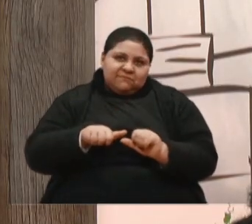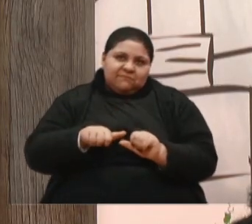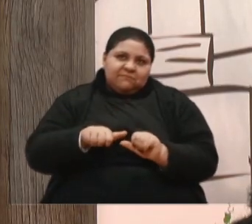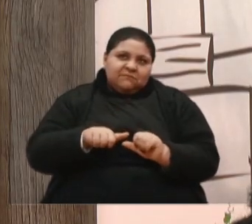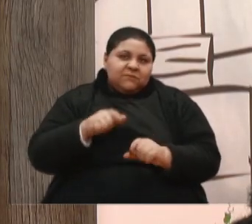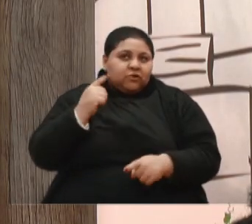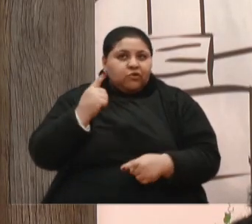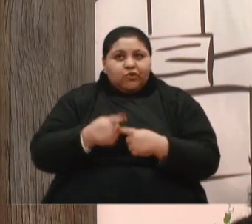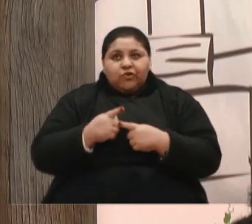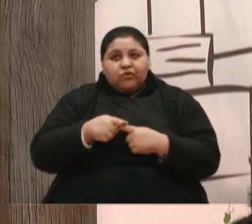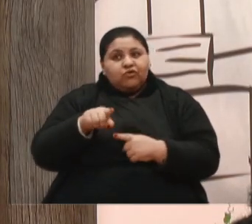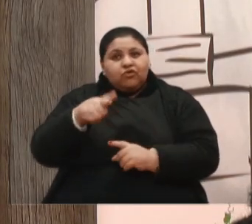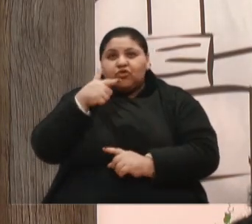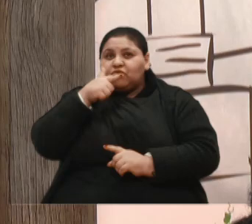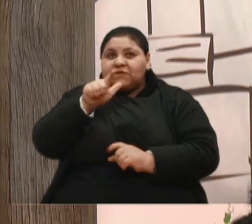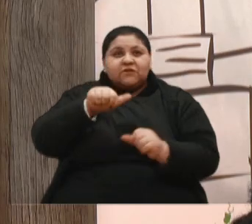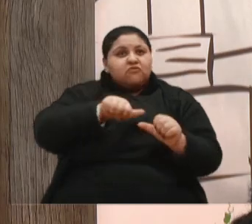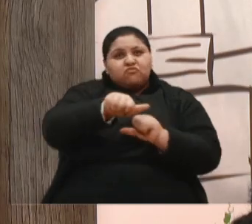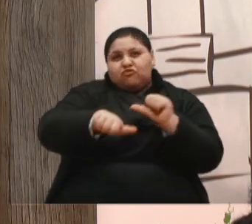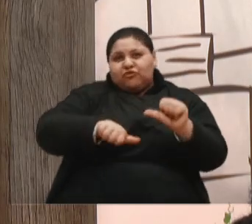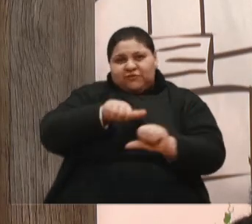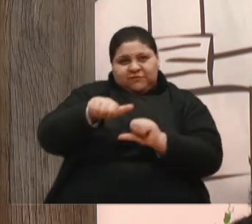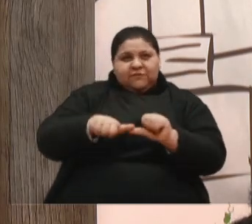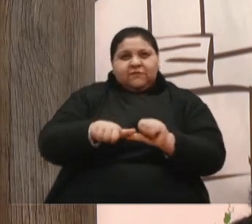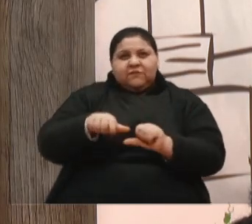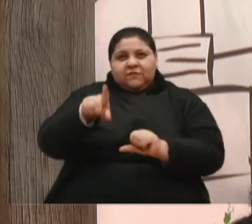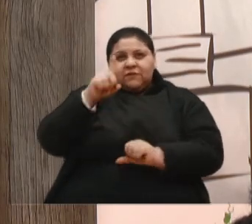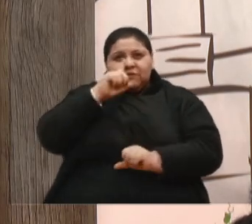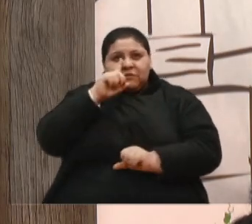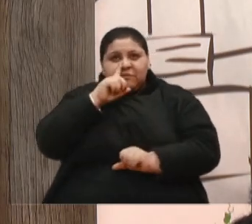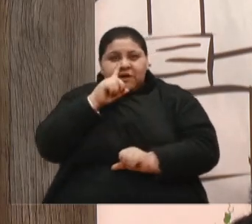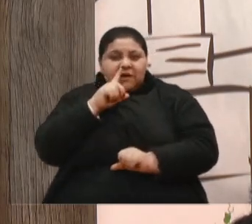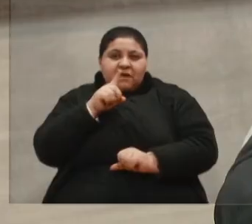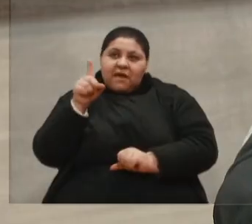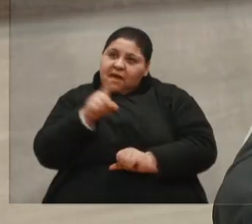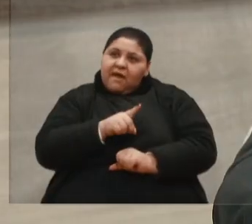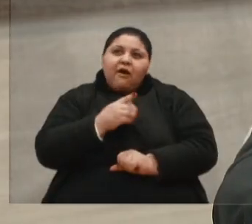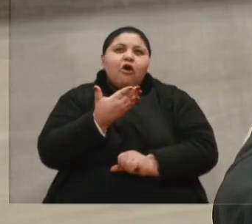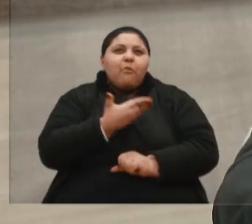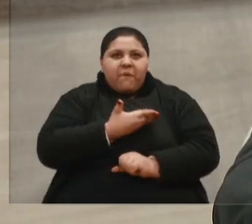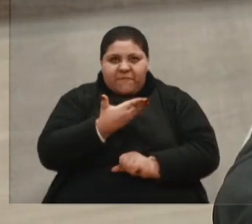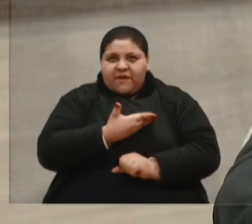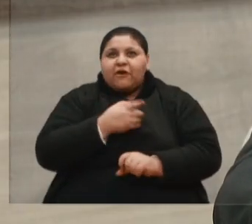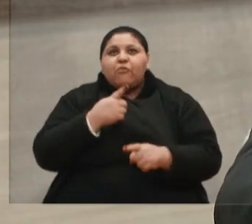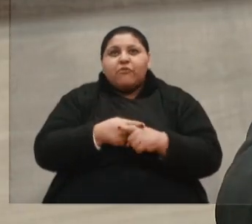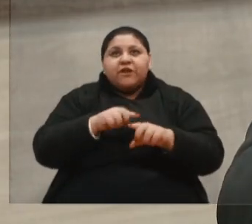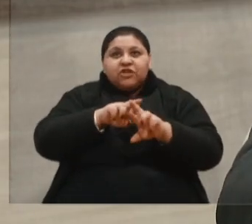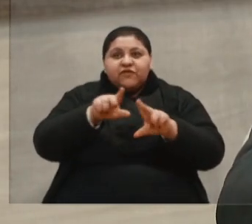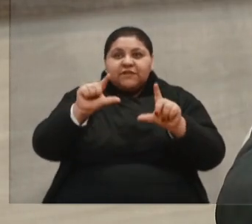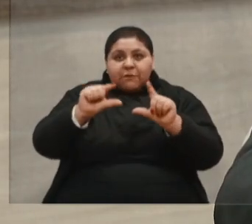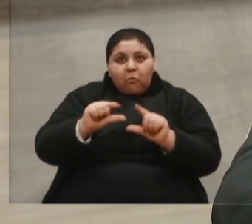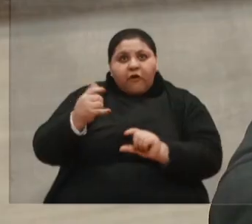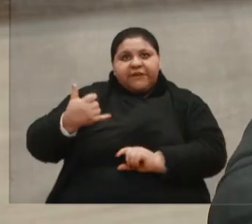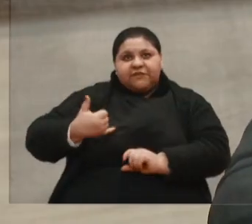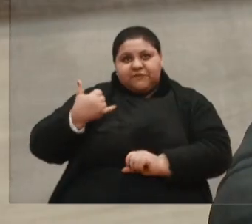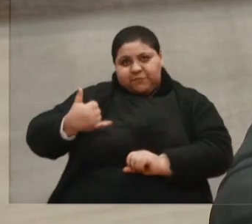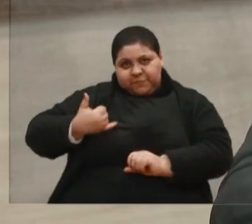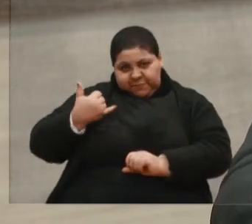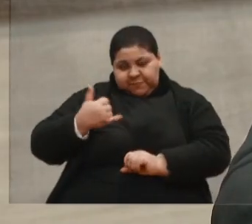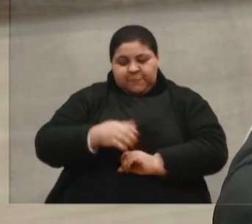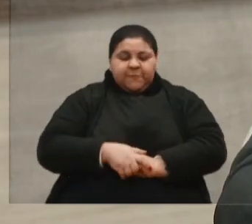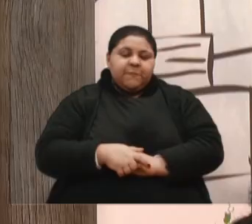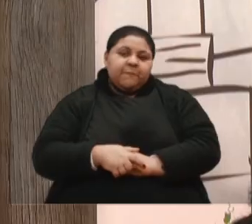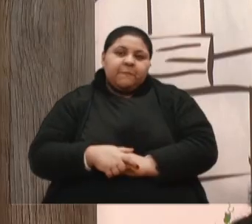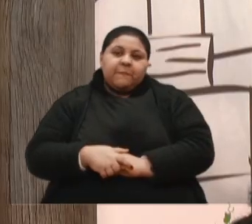mudar isso? Porque ali ela não conseguiu mudar. Se a tua mãe era praticamente tua amiga, né? Pela Sim, diferença de isso idade. aí.